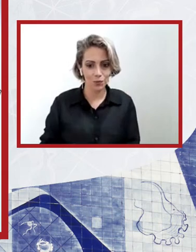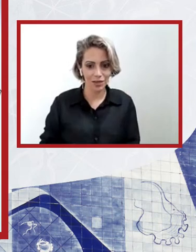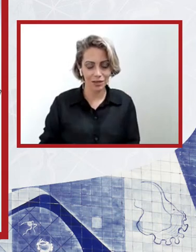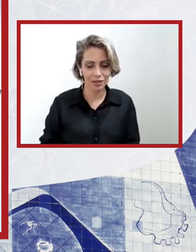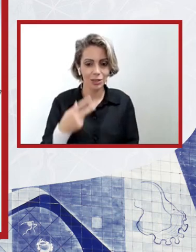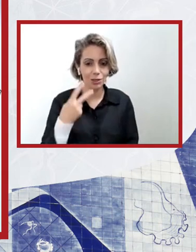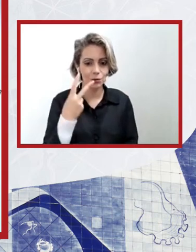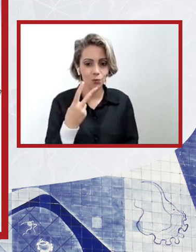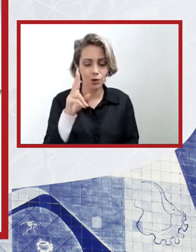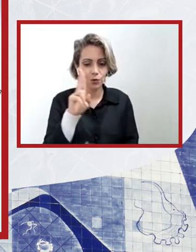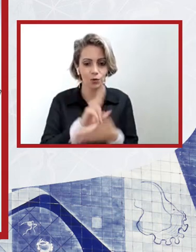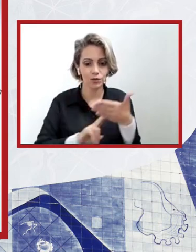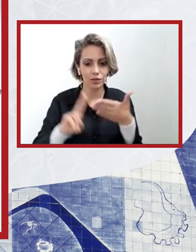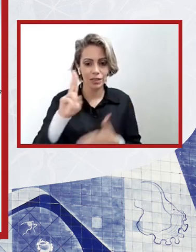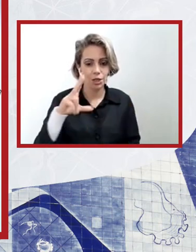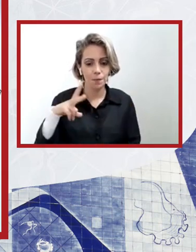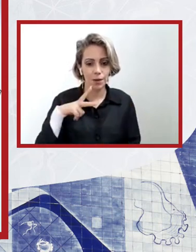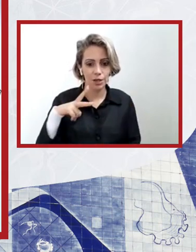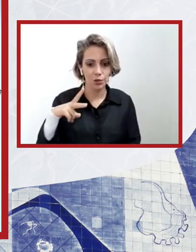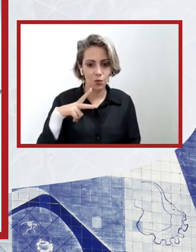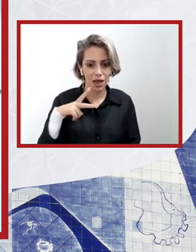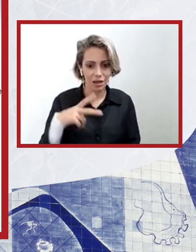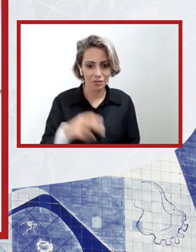2 universidades particulares.